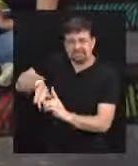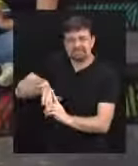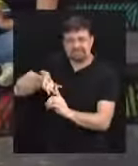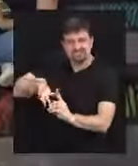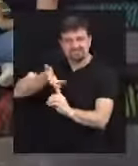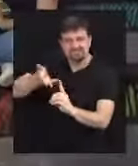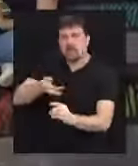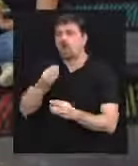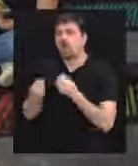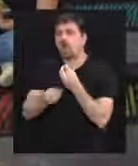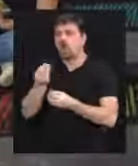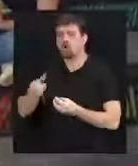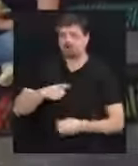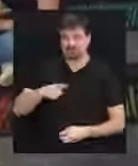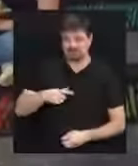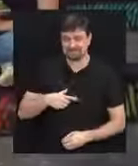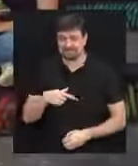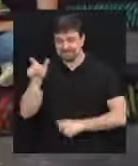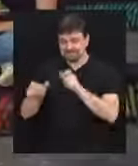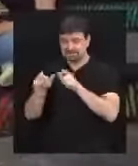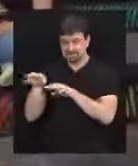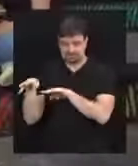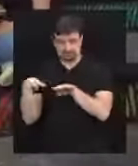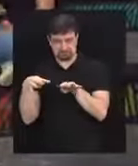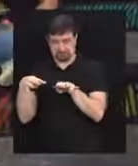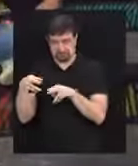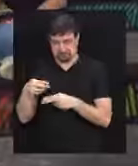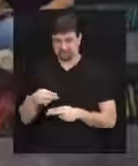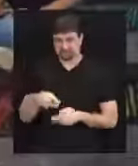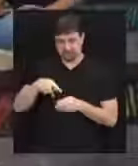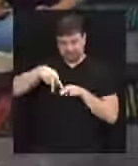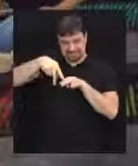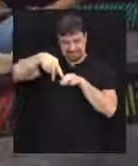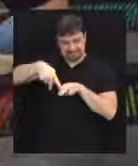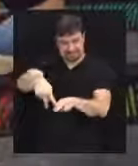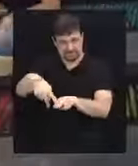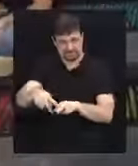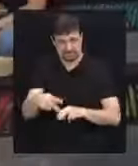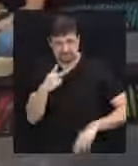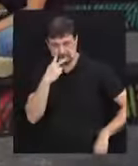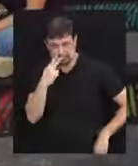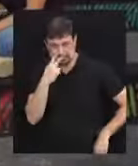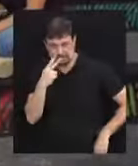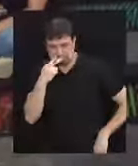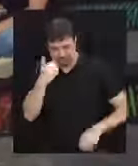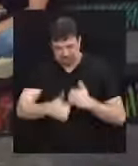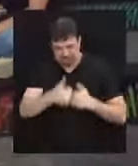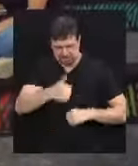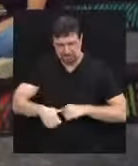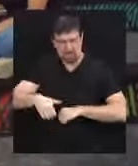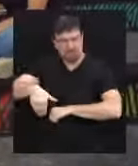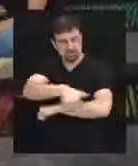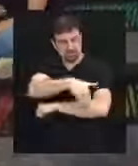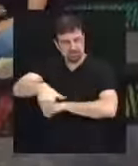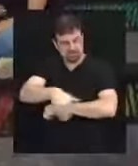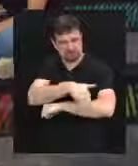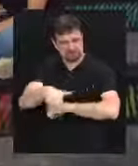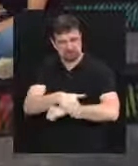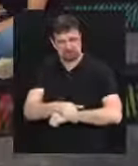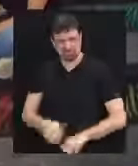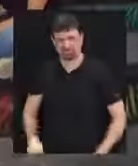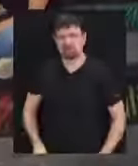pessoal que está começando a andar de skate? Porque tem muita gente que olha o skate, às vezes, e fala assim, puxa, skate é uma coisa meio da rua, não sei o que lá. Não tem esse preconceito, às vezes,